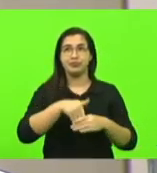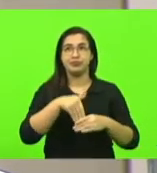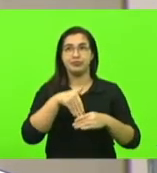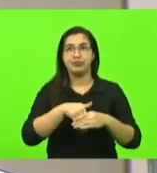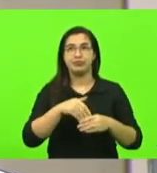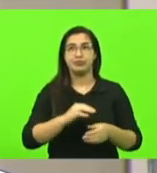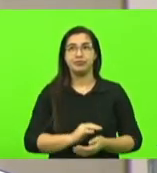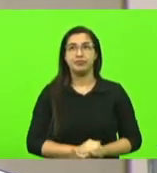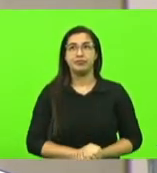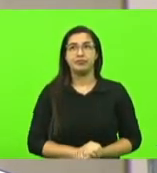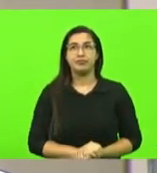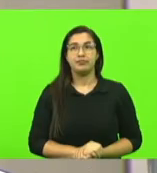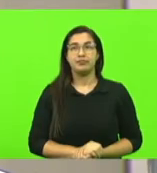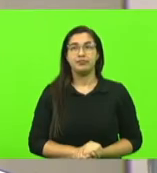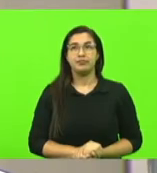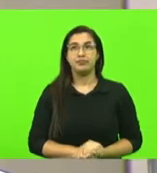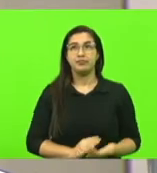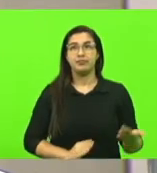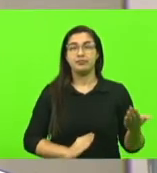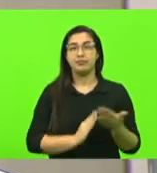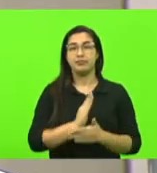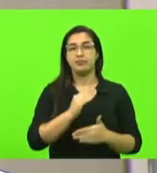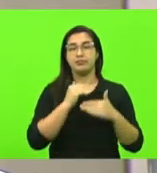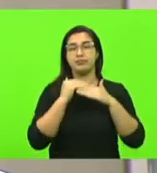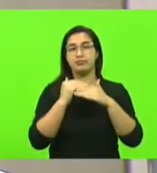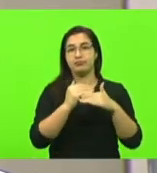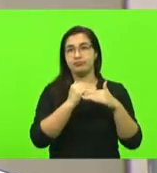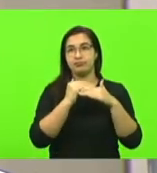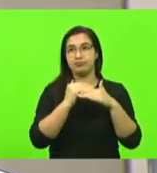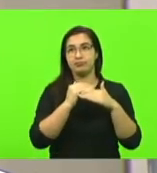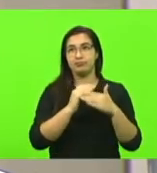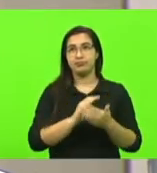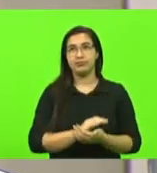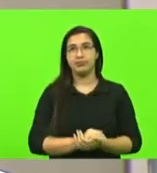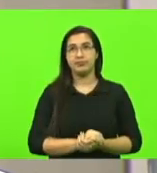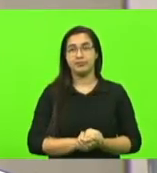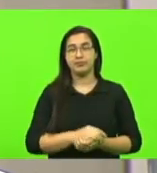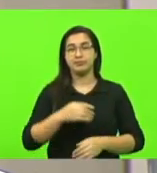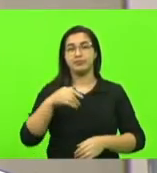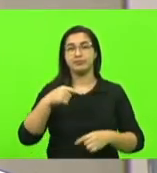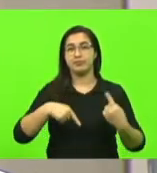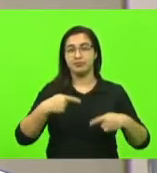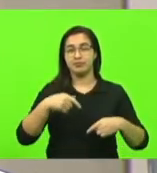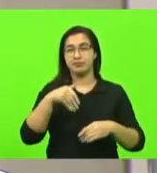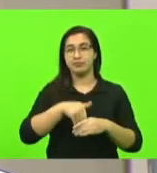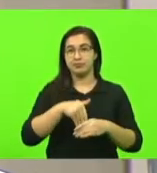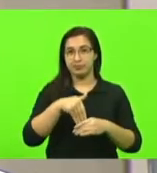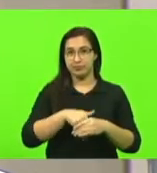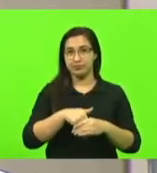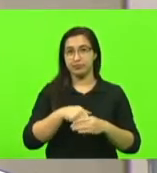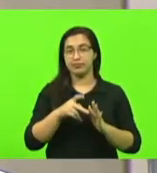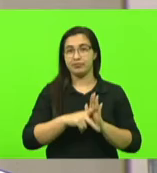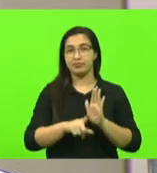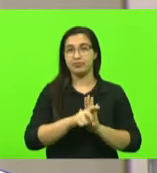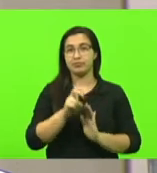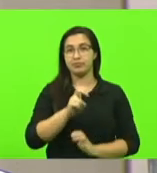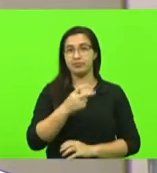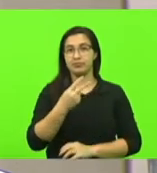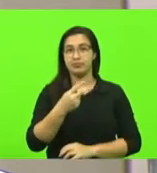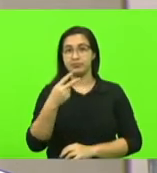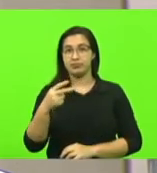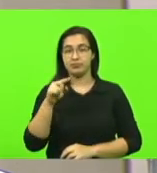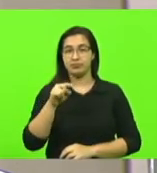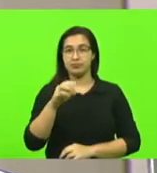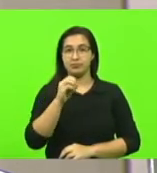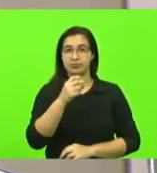aprovam, permaneçam como se encontra. Aprovado por unanimidade. Discussão e votação em turno único do projeto de lei